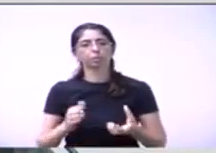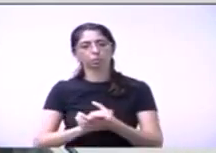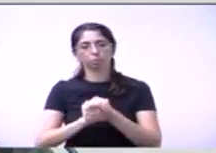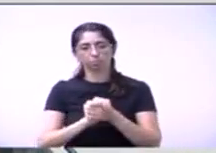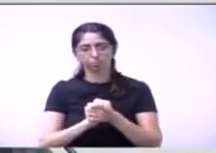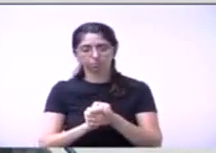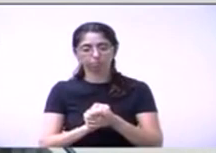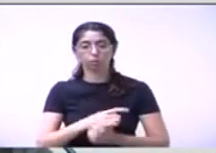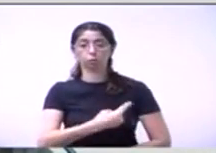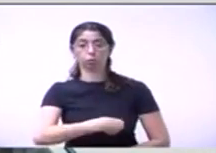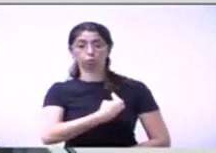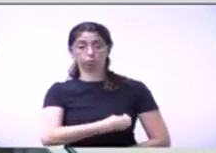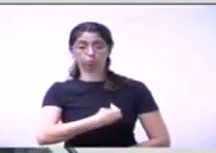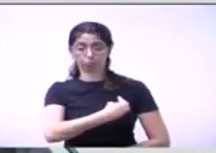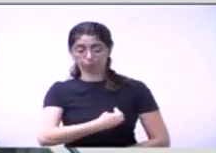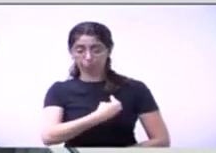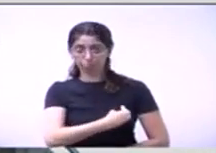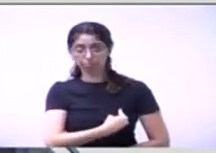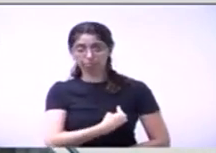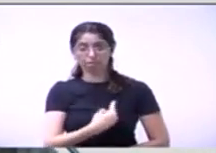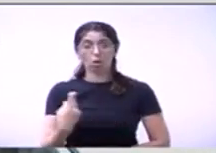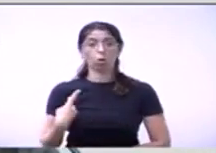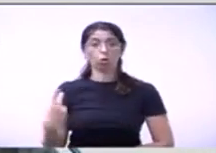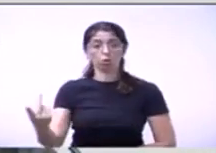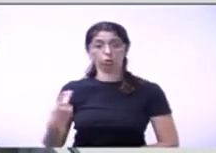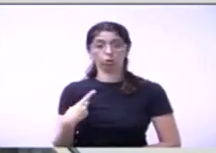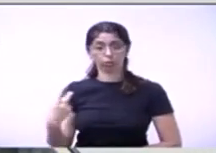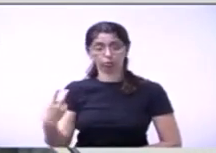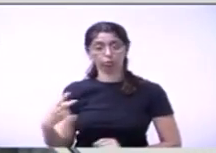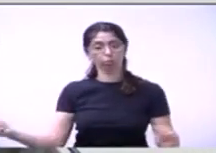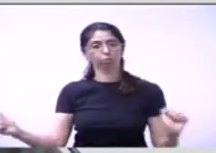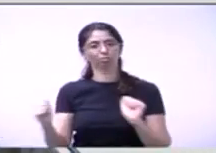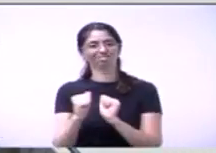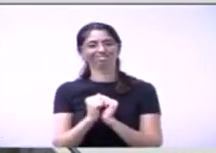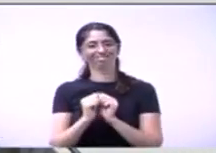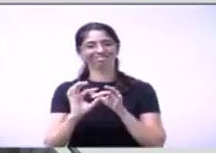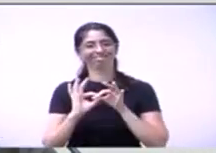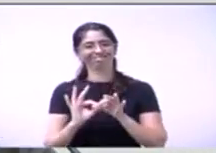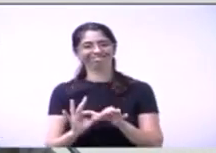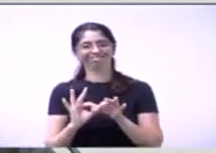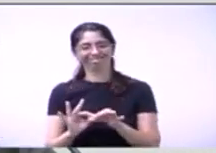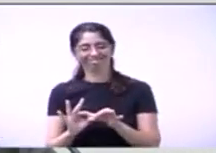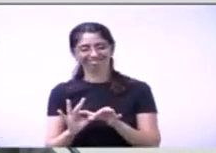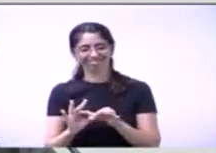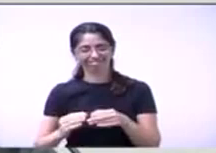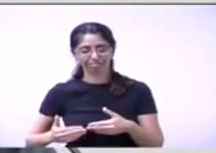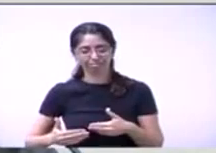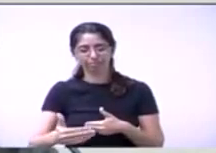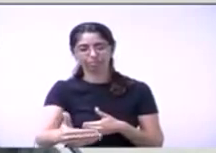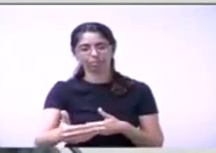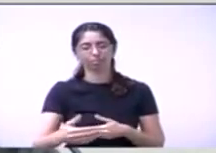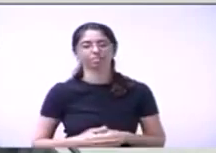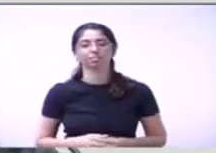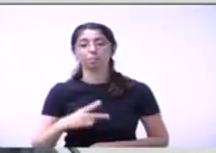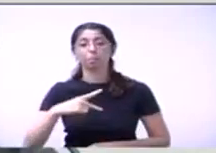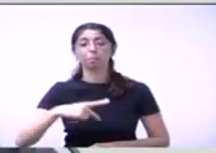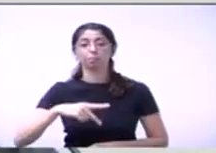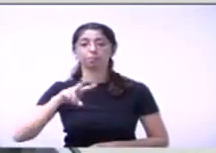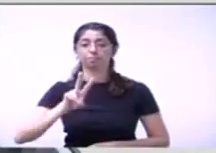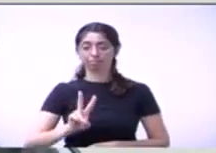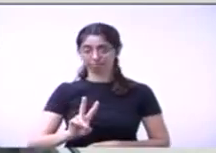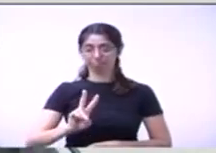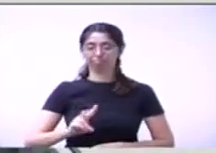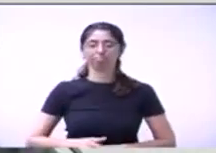vereador, doutor João Mota, a qual está fazendo parte dessa sigla, Partido Verde, e desejar